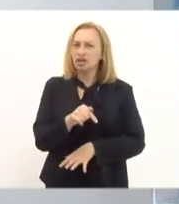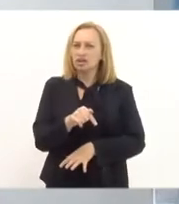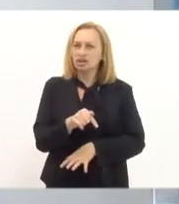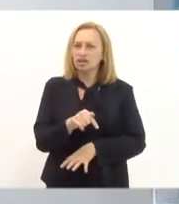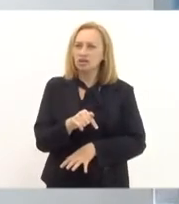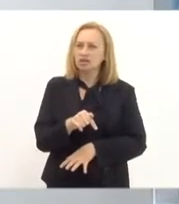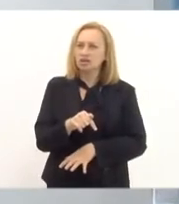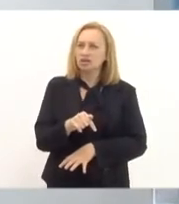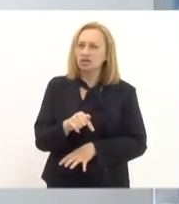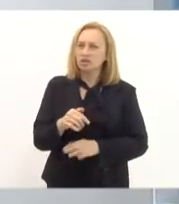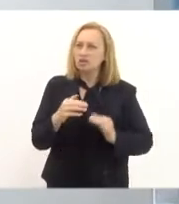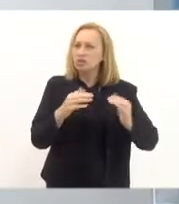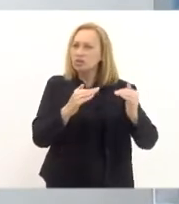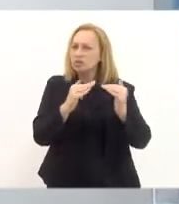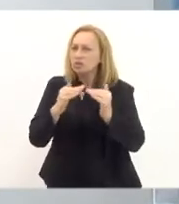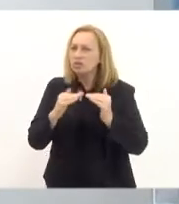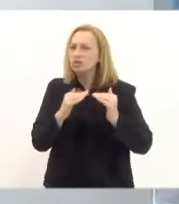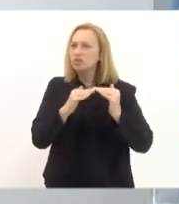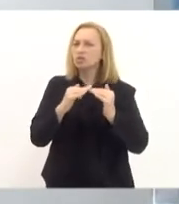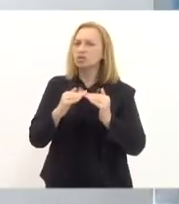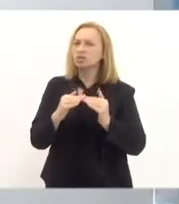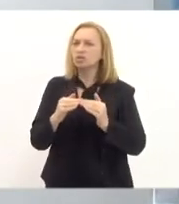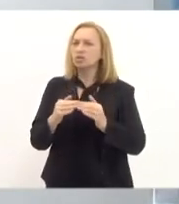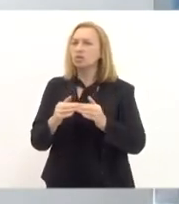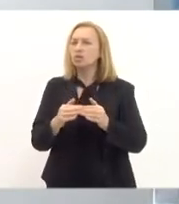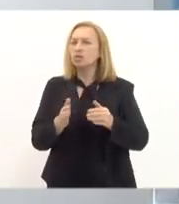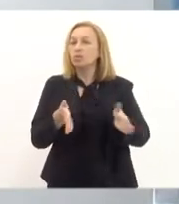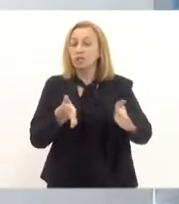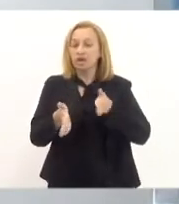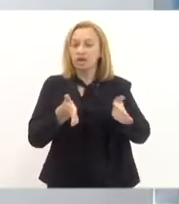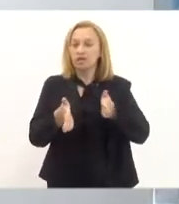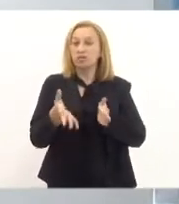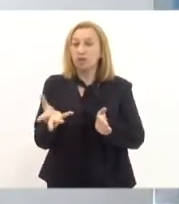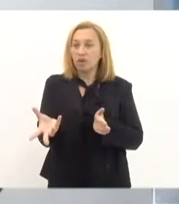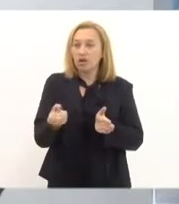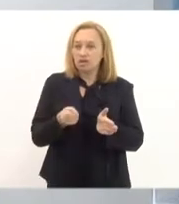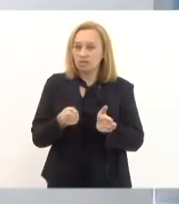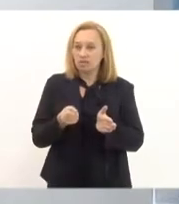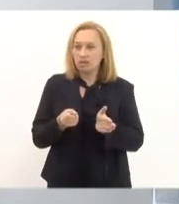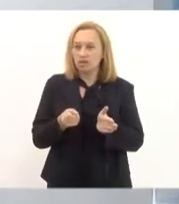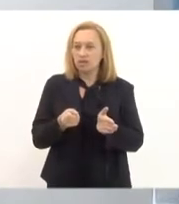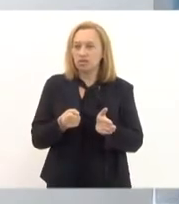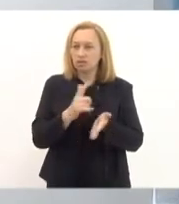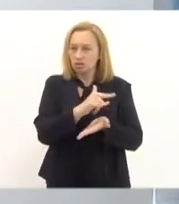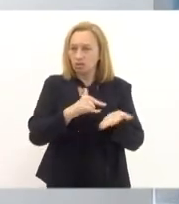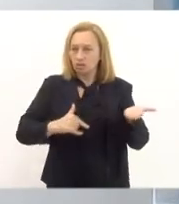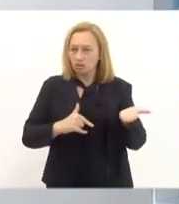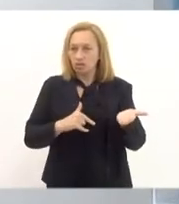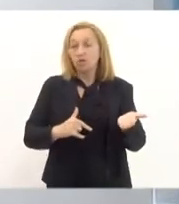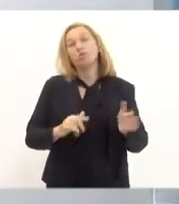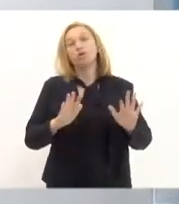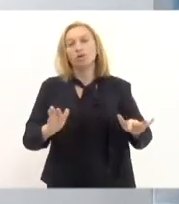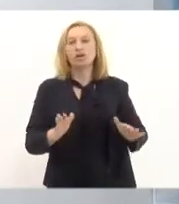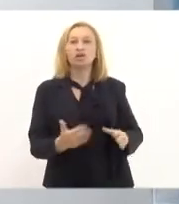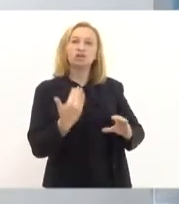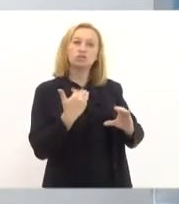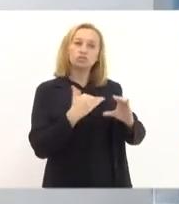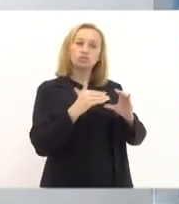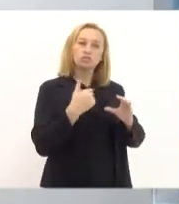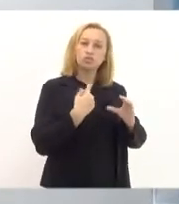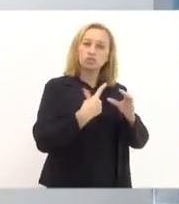acordado entre nós um prazo para recebimento desse desse material É uma coisa o parlamentar isoladamente pelo seu gabinete